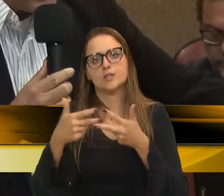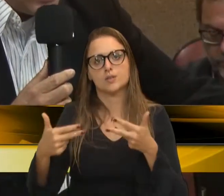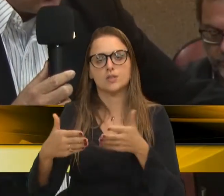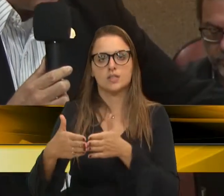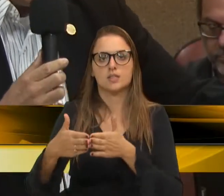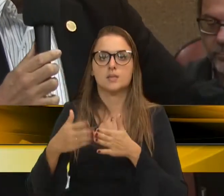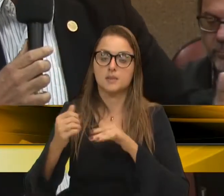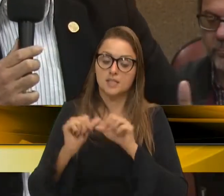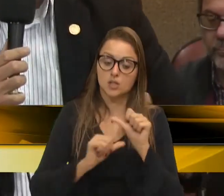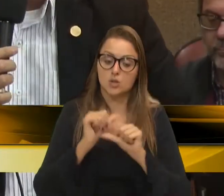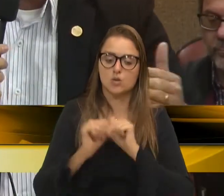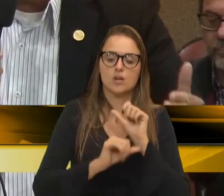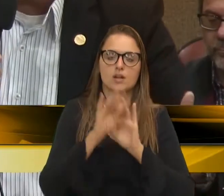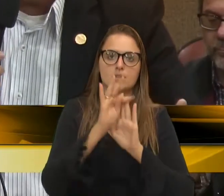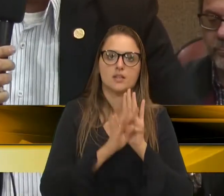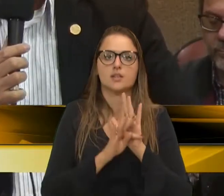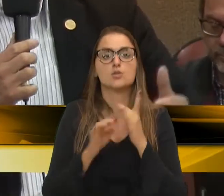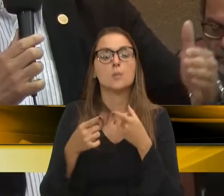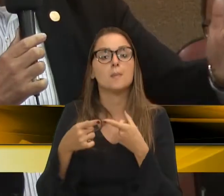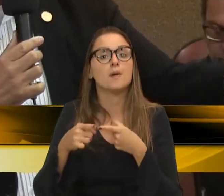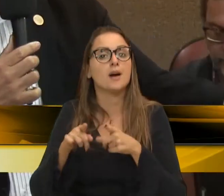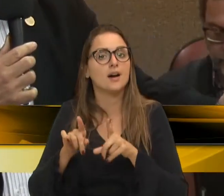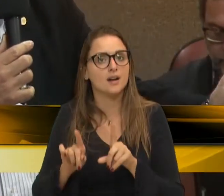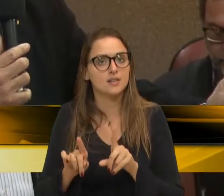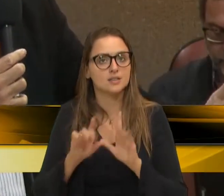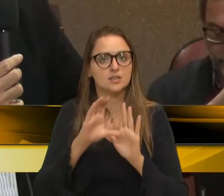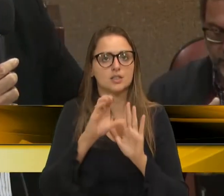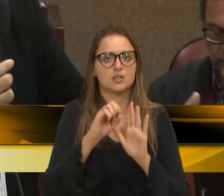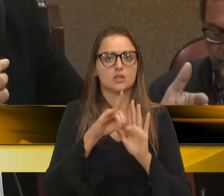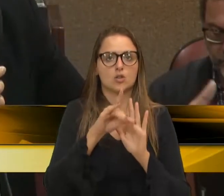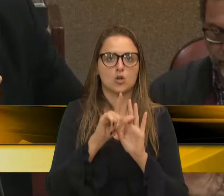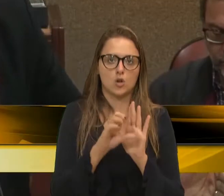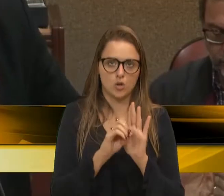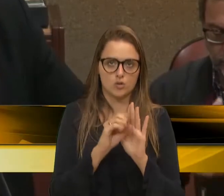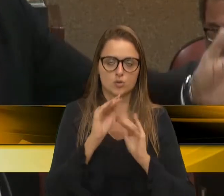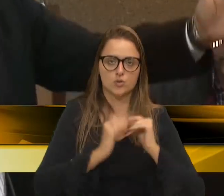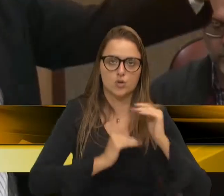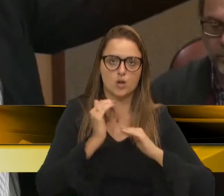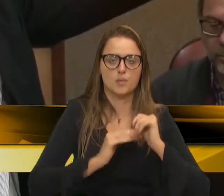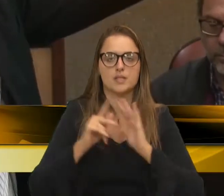ser alterados, mas talvez Código de Obras e Plano Diretor,